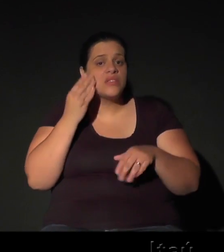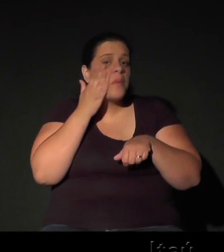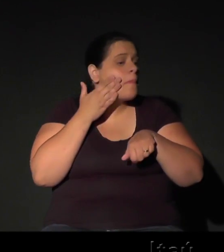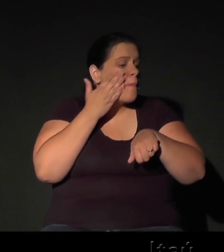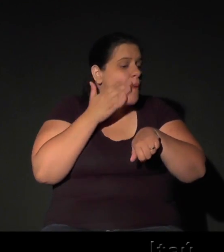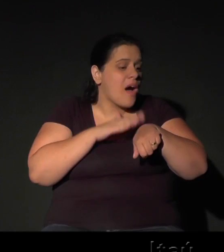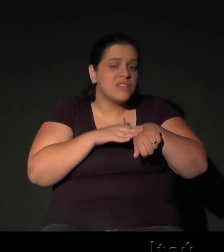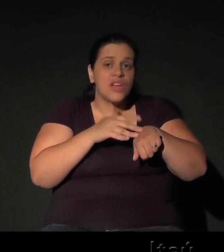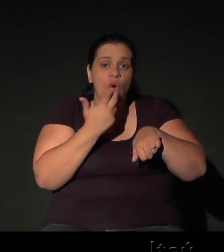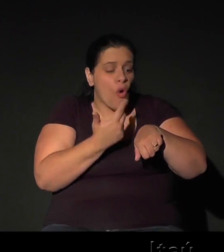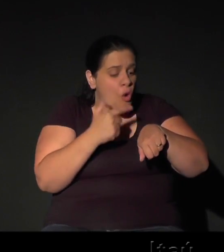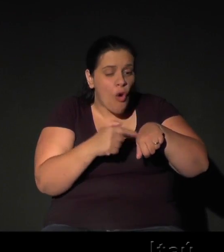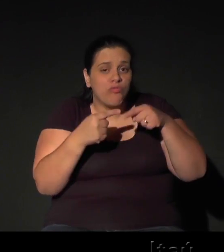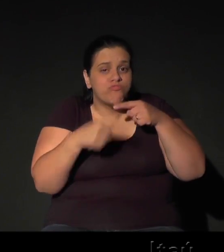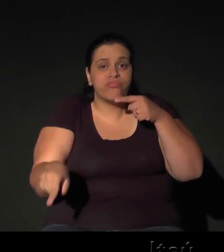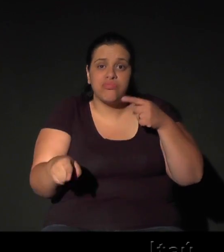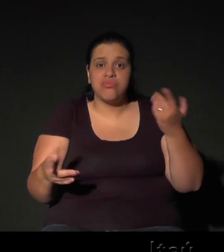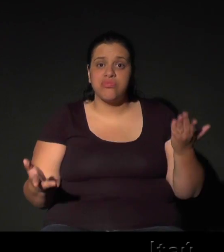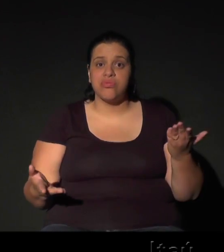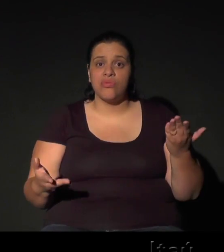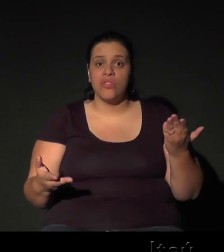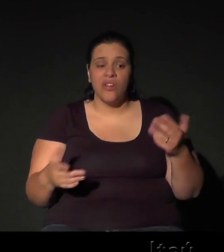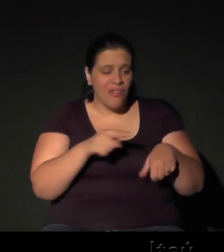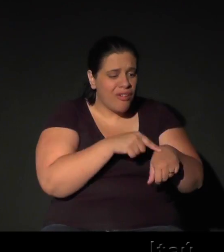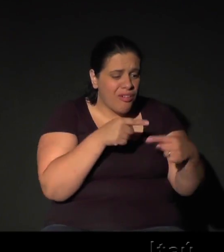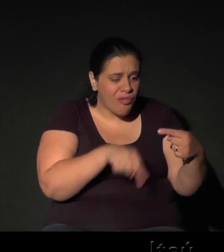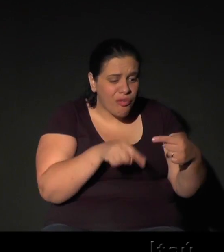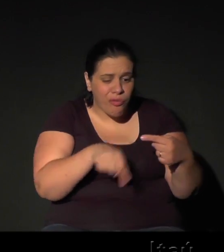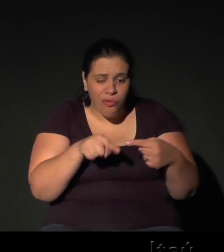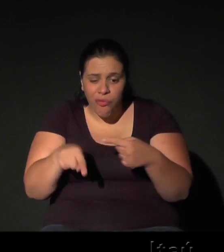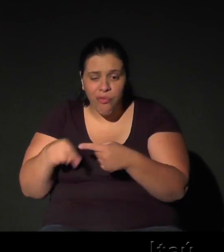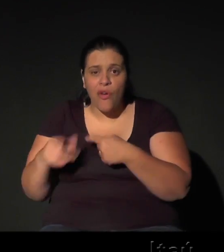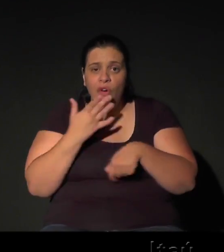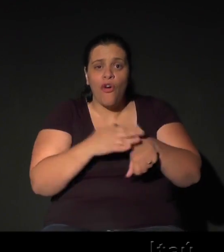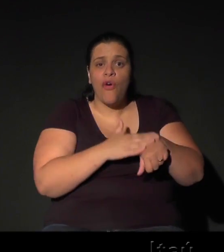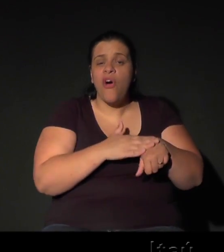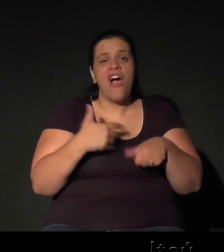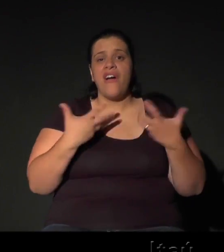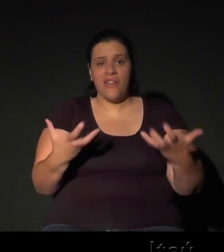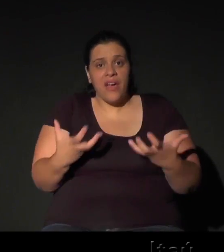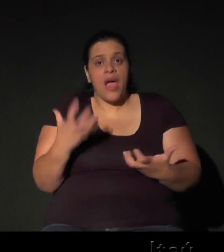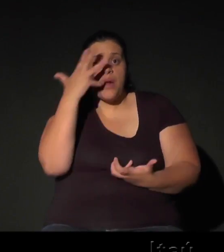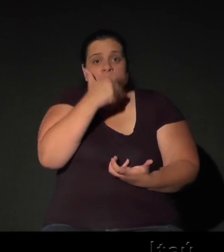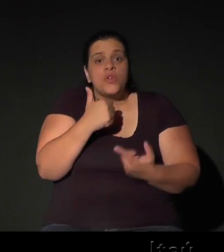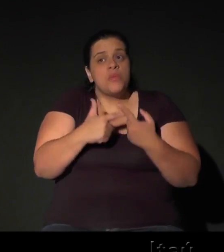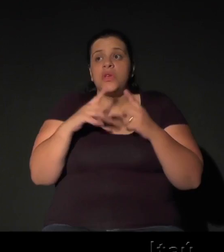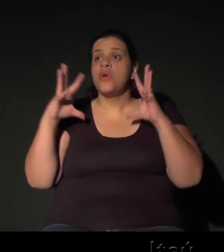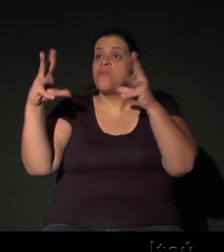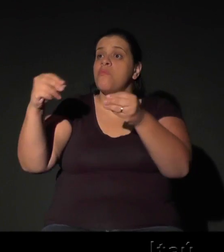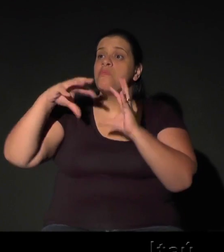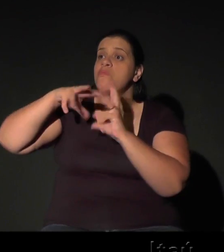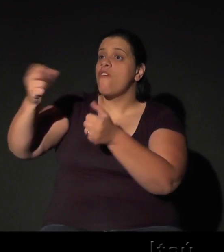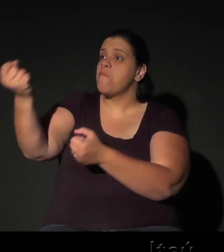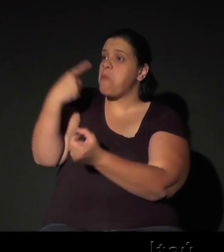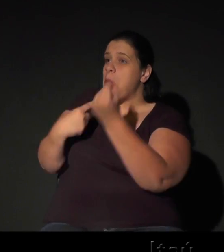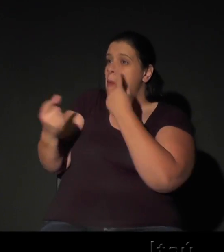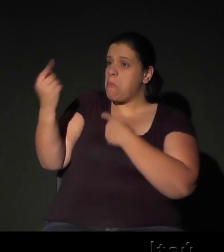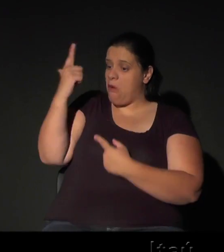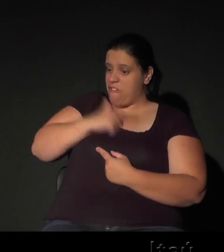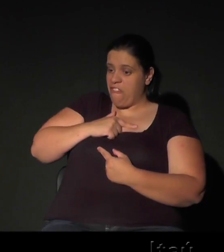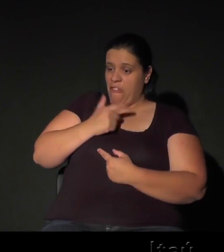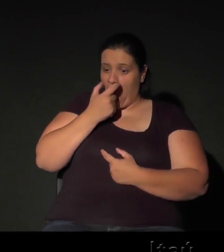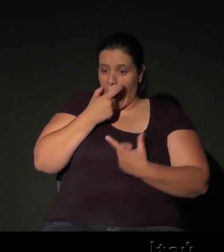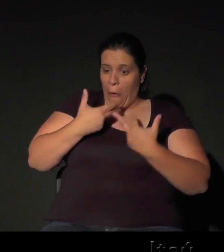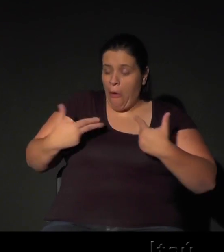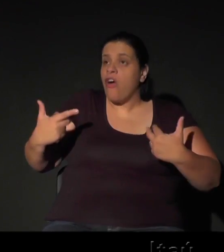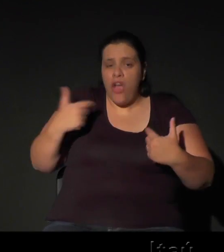meu de pele a gente tá a gente parte de pontos diferentes eu não vou abdicar porque eu quero ser bonita porque o mundo inteiro disse que eu sou feia e eu quero ser bonita